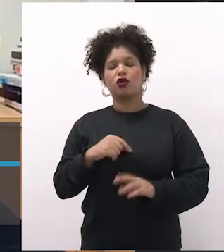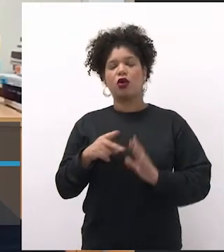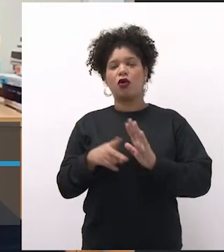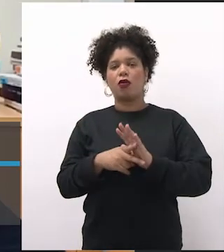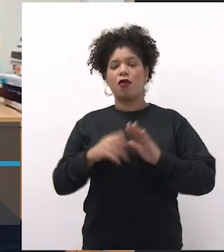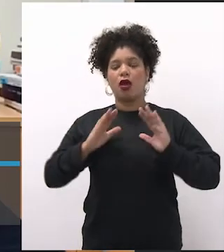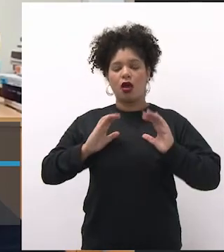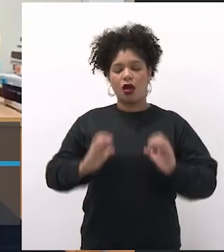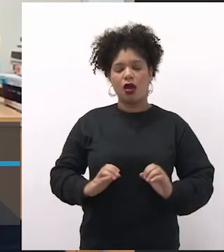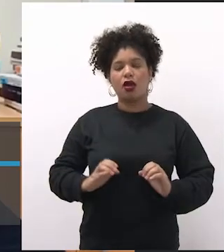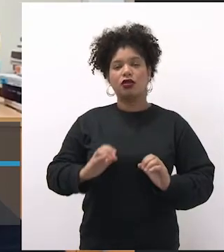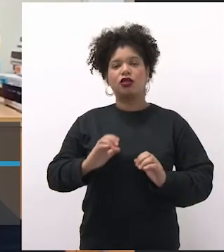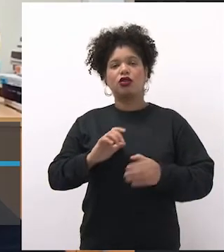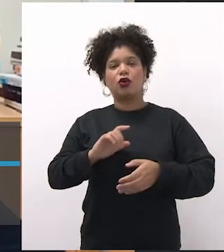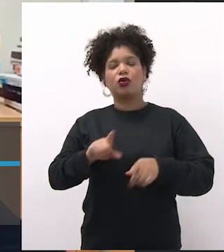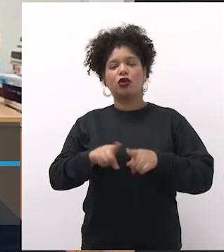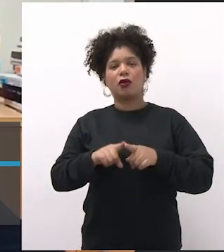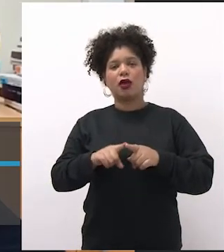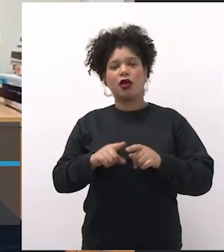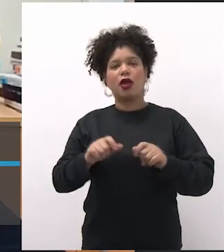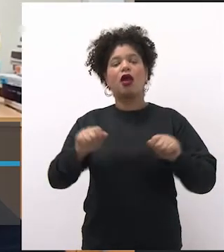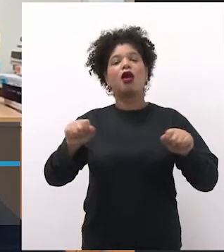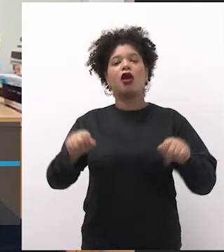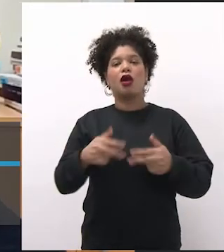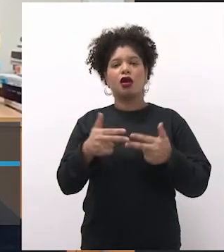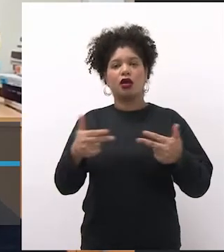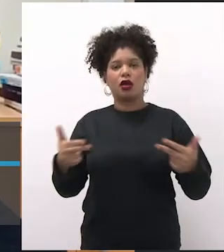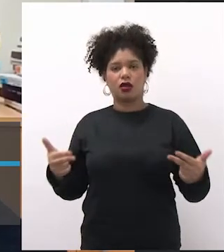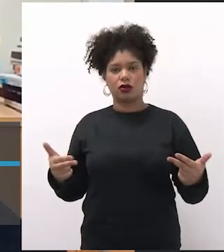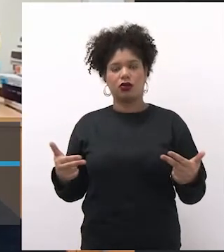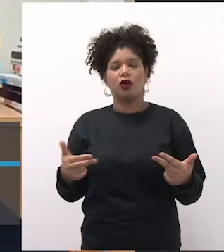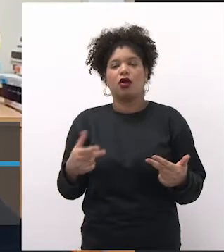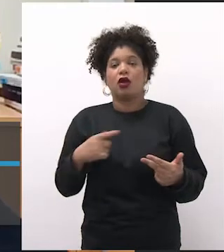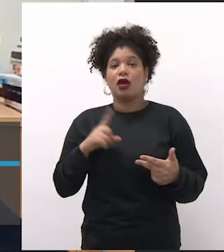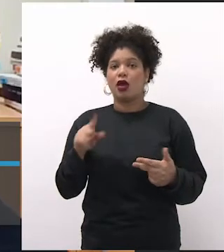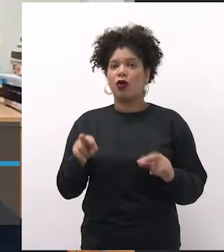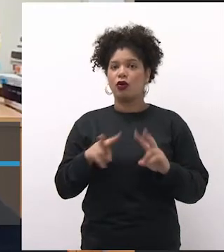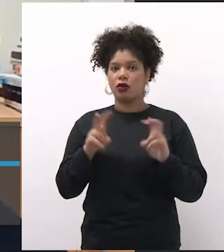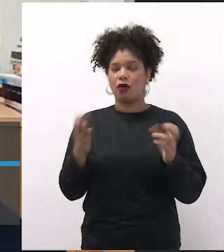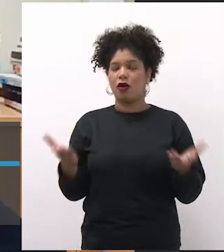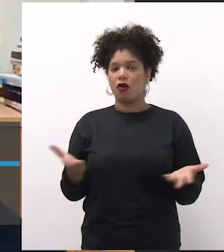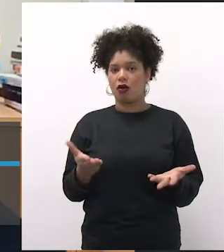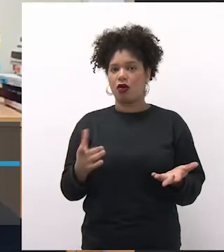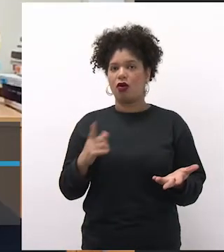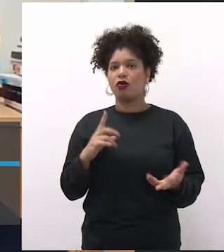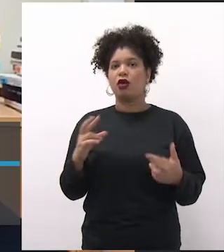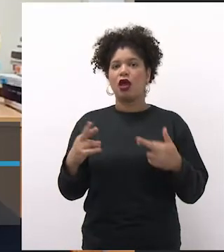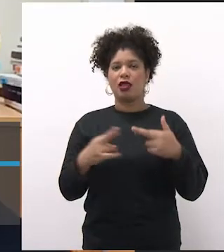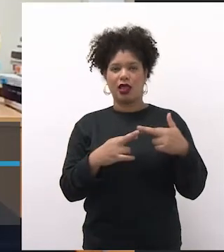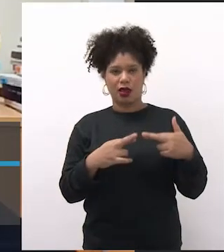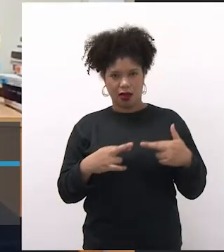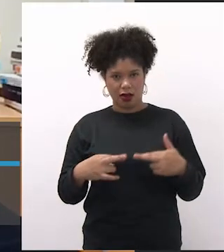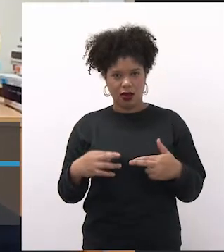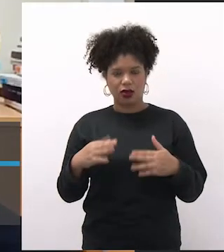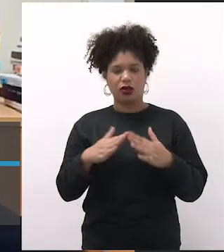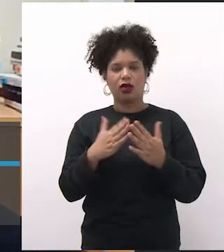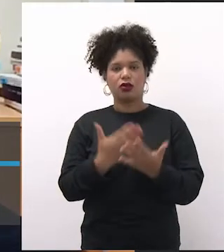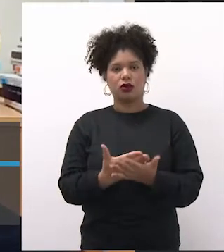étnico-raciais. É um tema que está muito forte, né, na nossa rede, nas